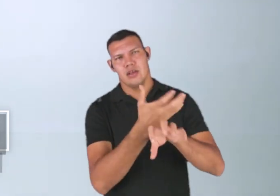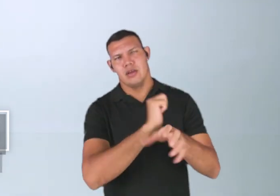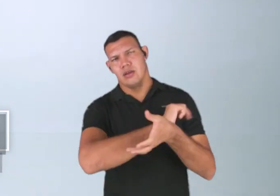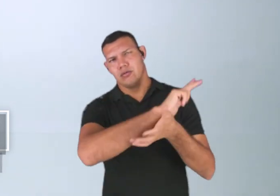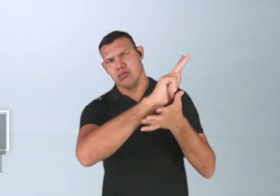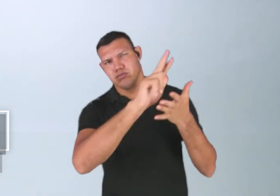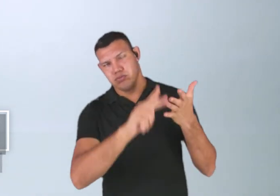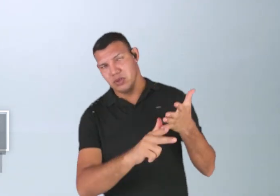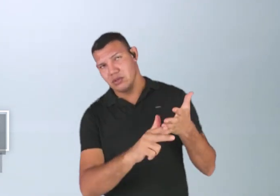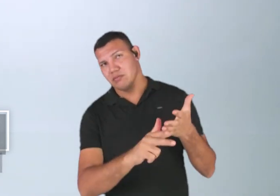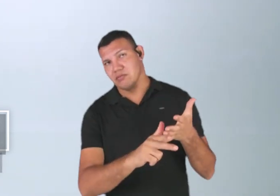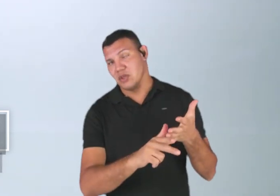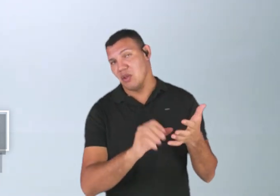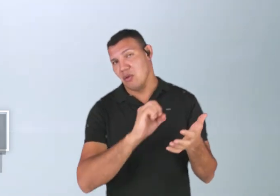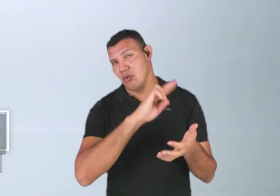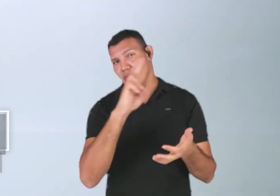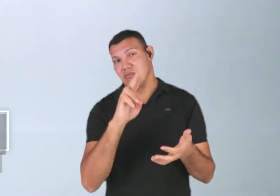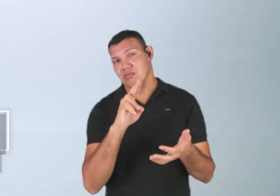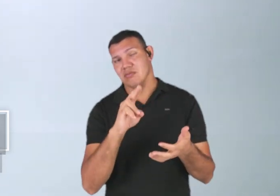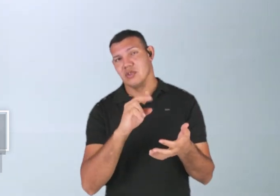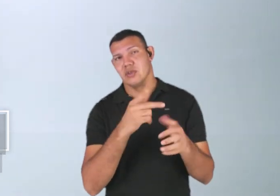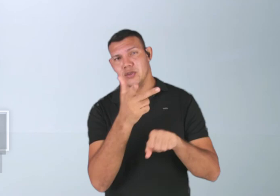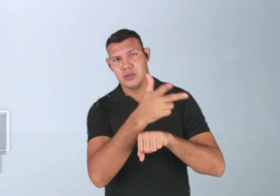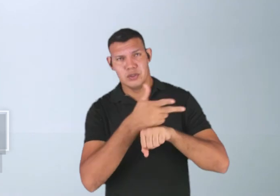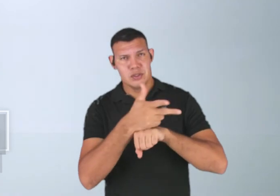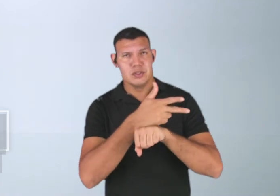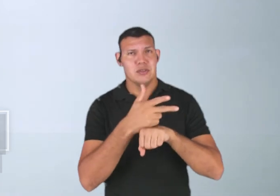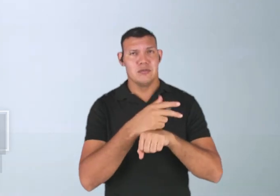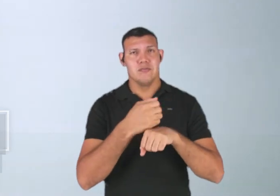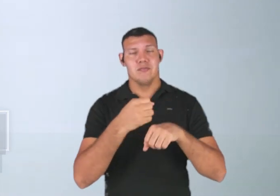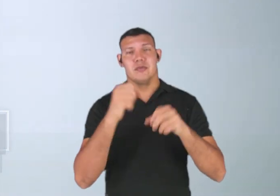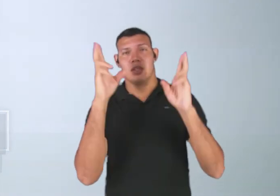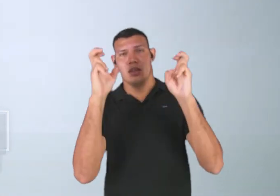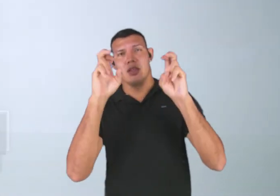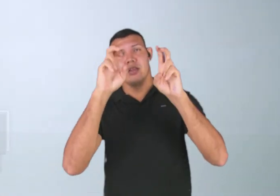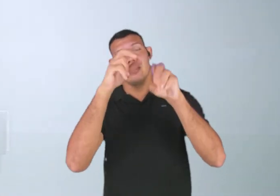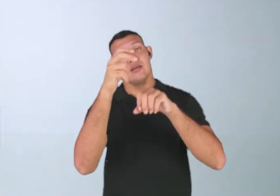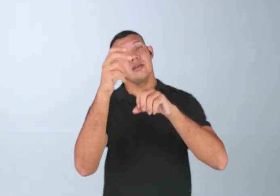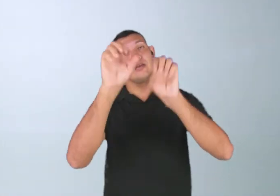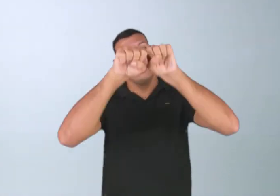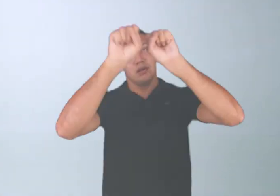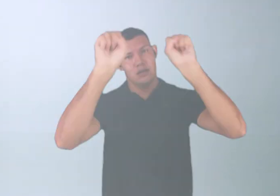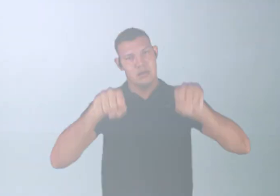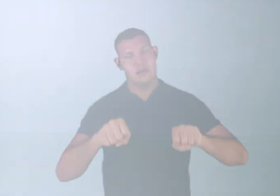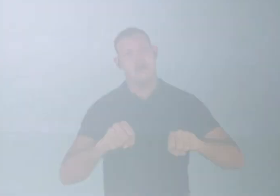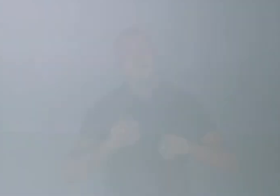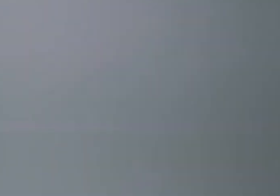acerca de sistema, né? E bons estudos. Até a próxima!